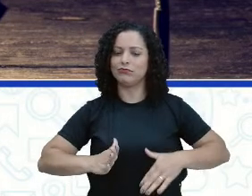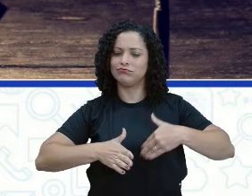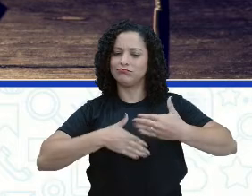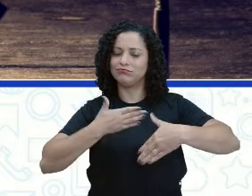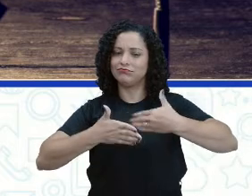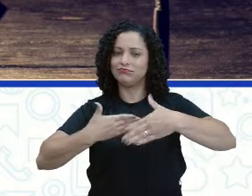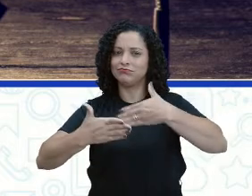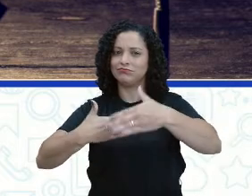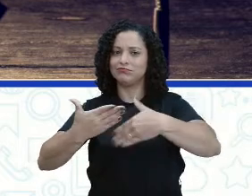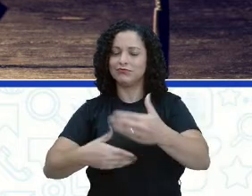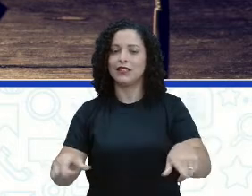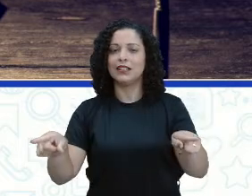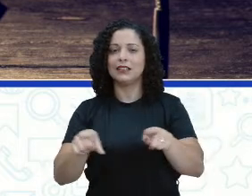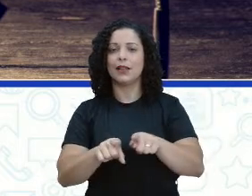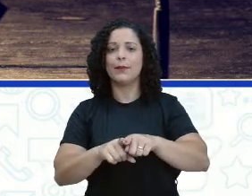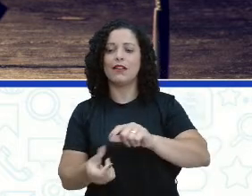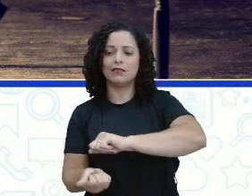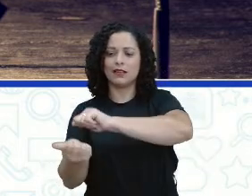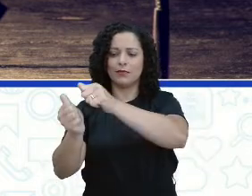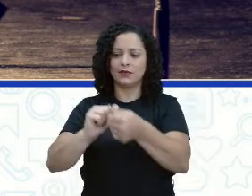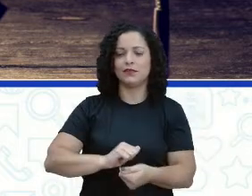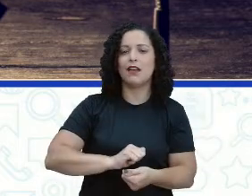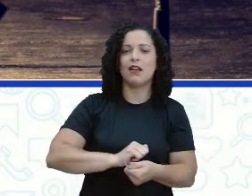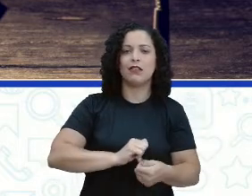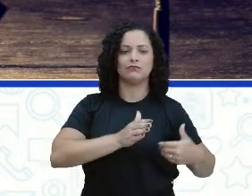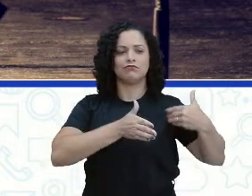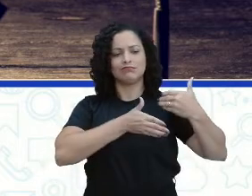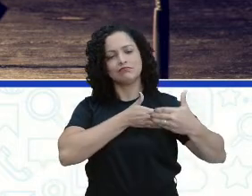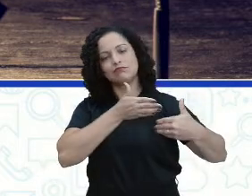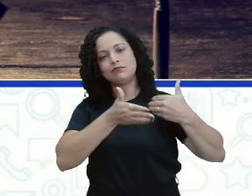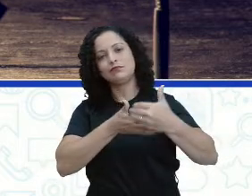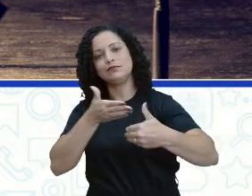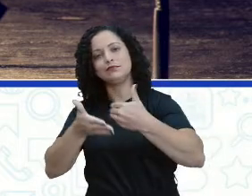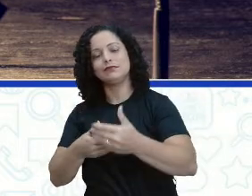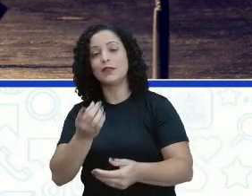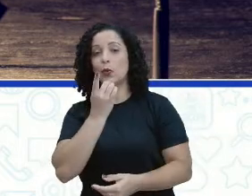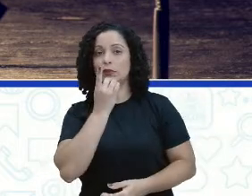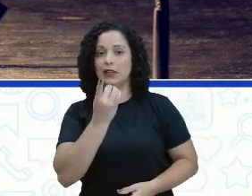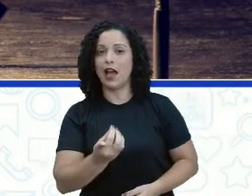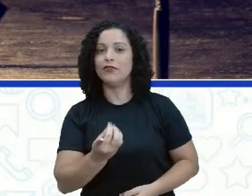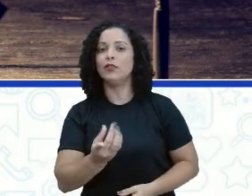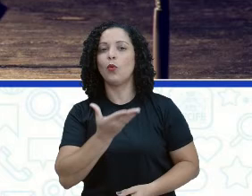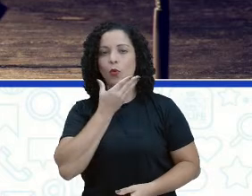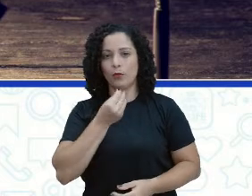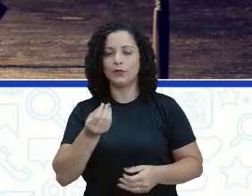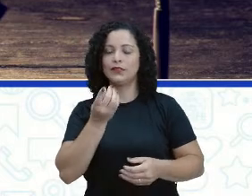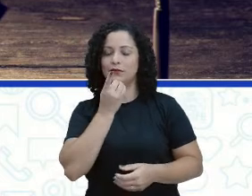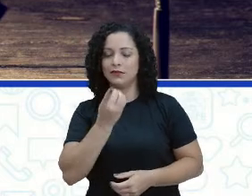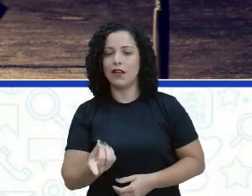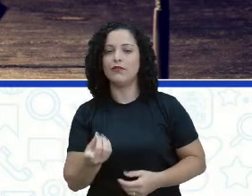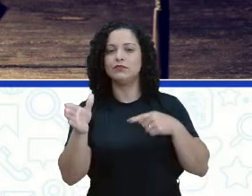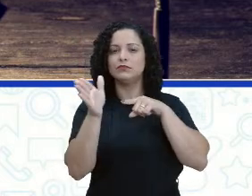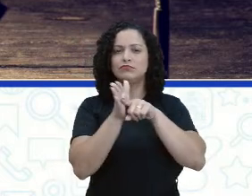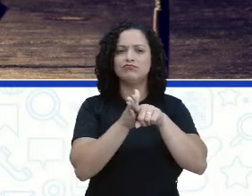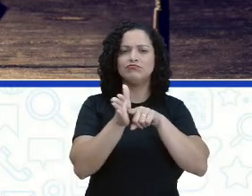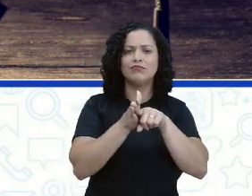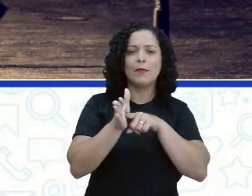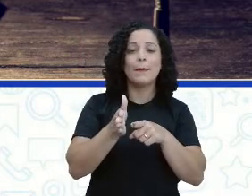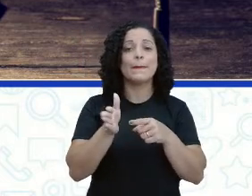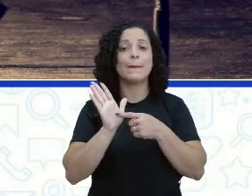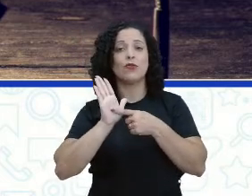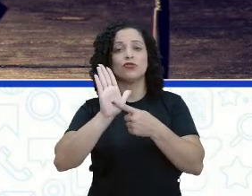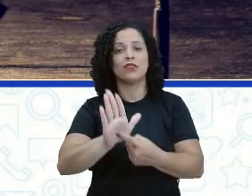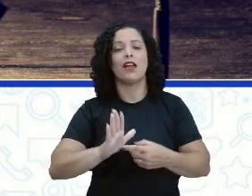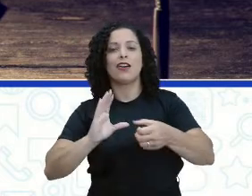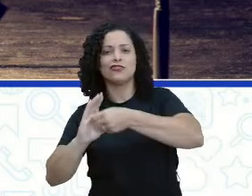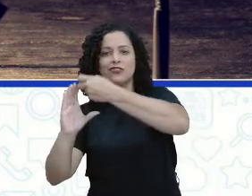e a população adaptada ao seu ambiente ao longo do tempo. Então, Darwin vem mostrar para a gente um conjunto de características que prova